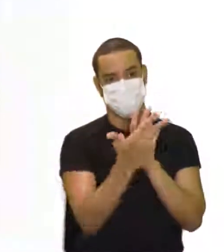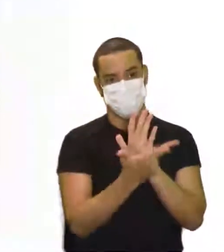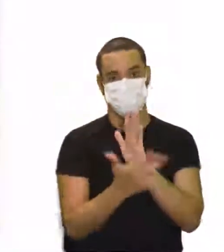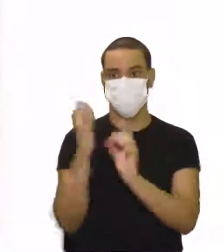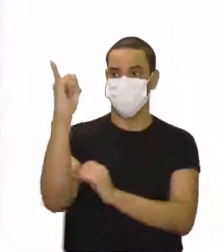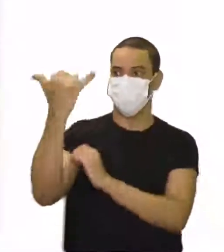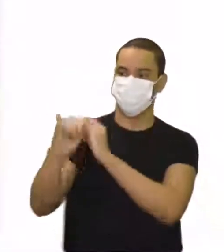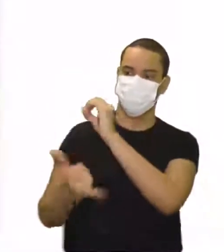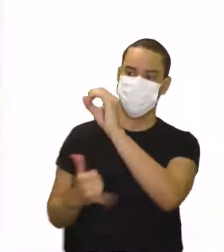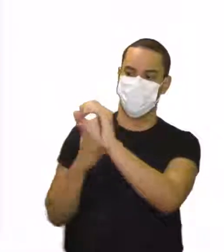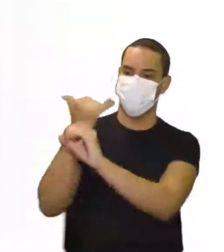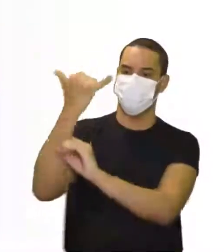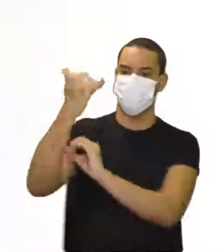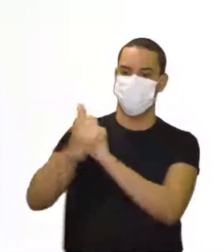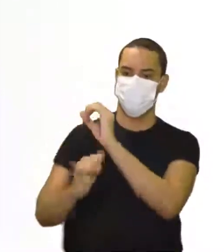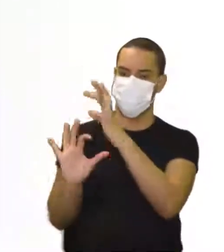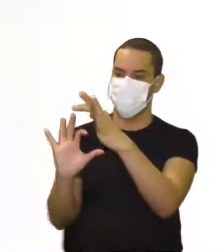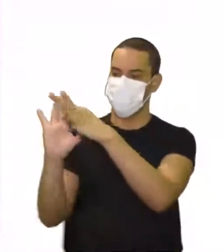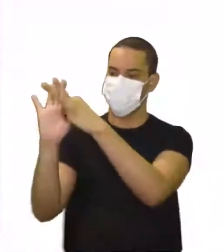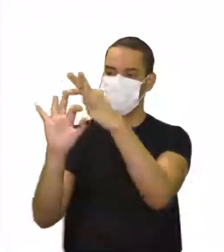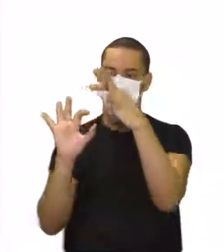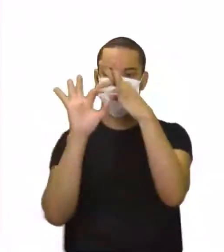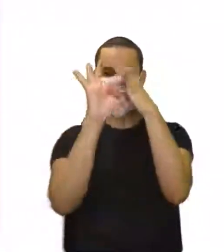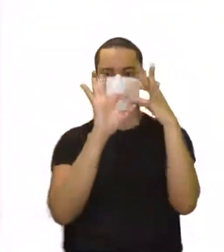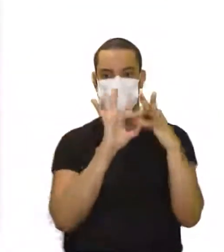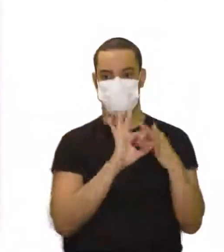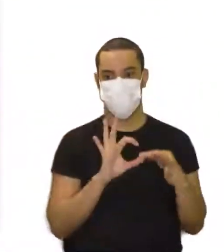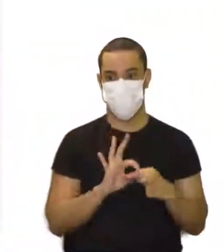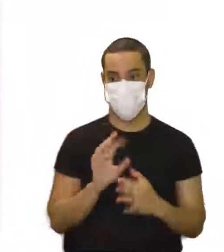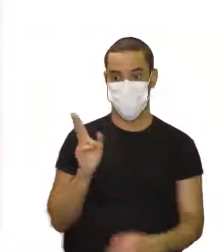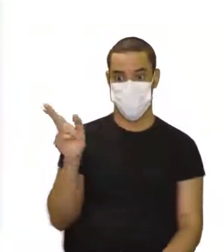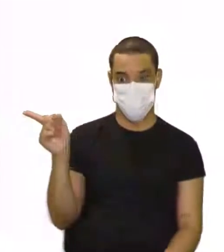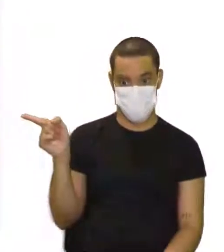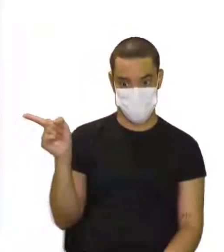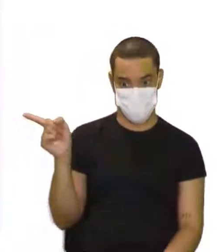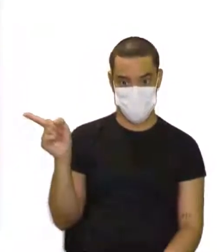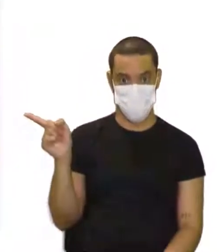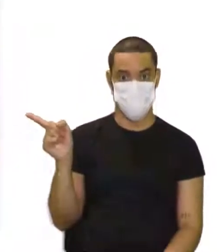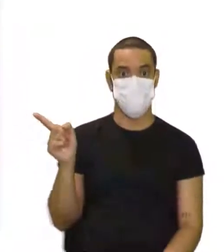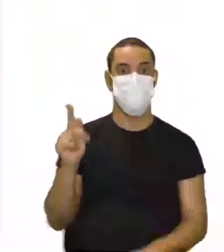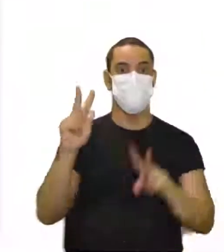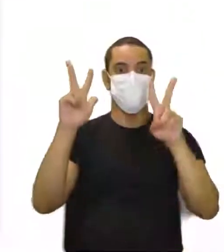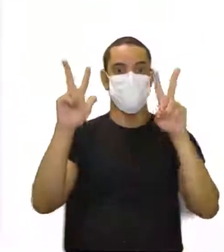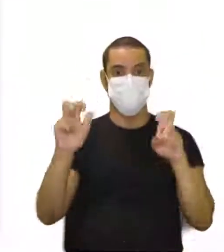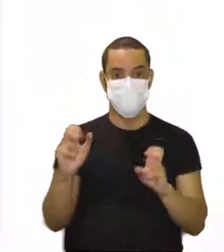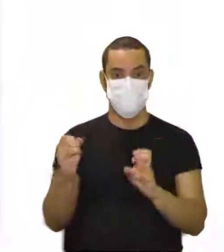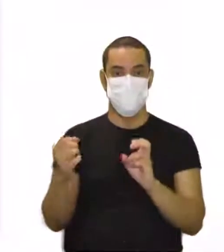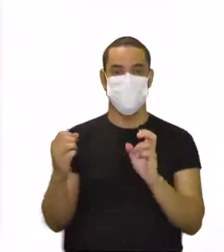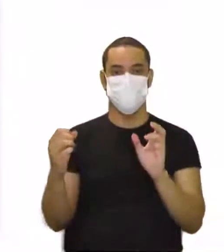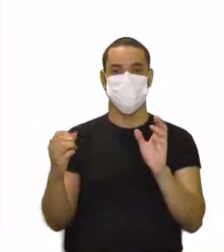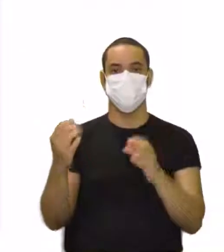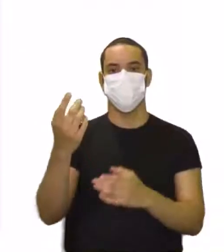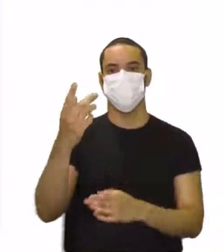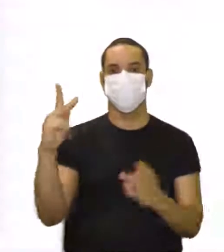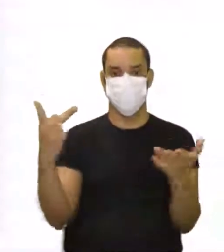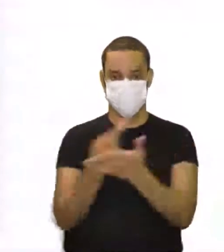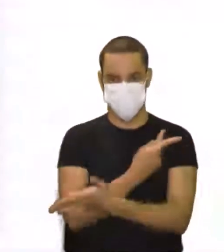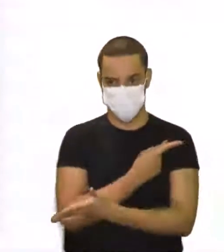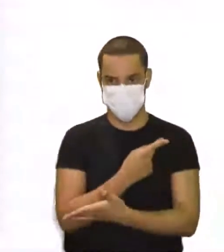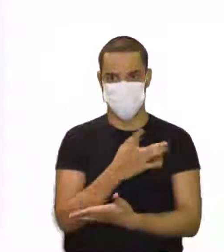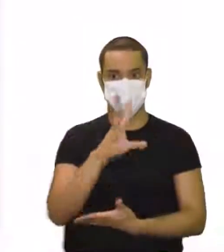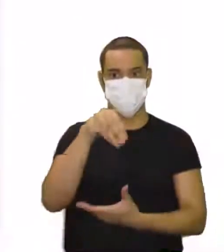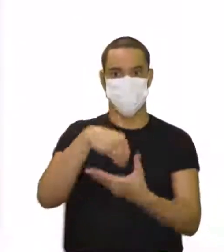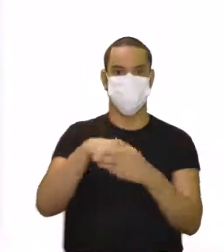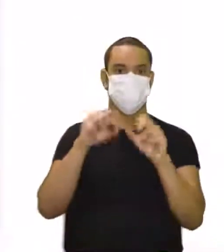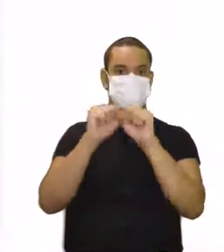satélites interligados se comunicando aí. Em razão da alta acurácia proporcionada pelo sistema e